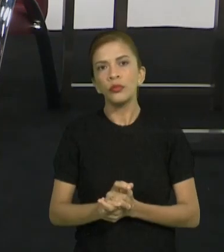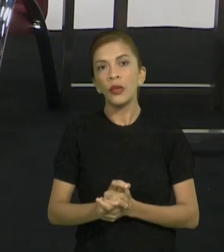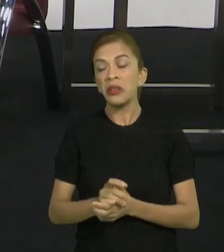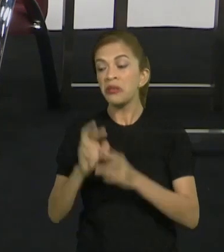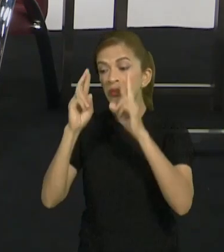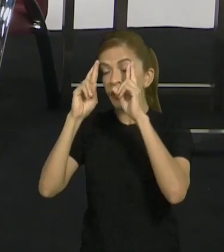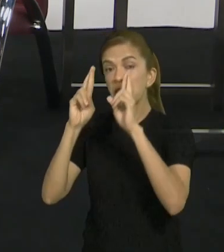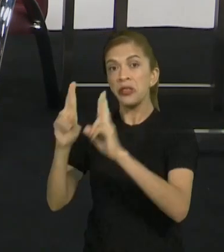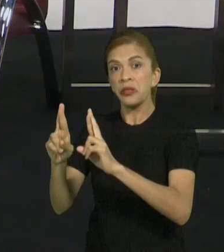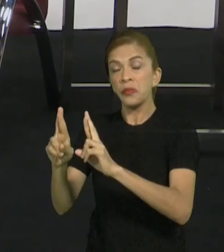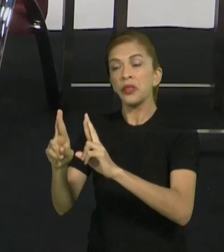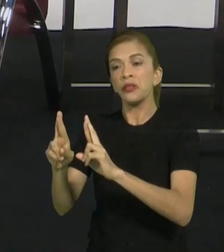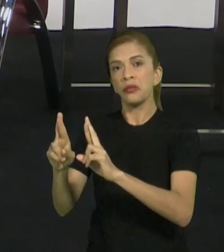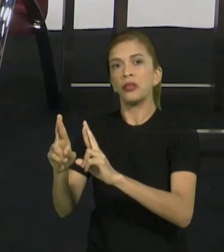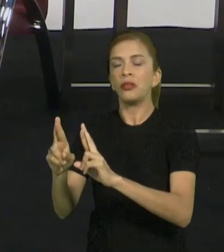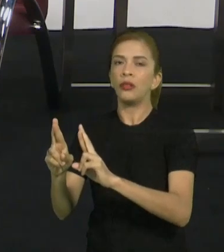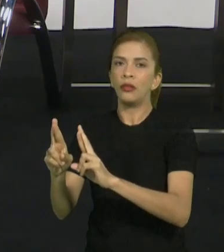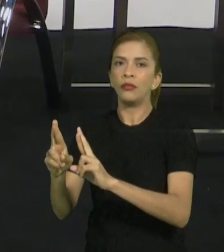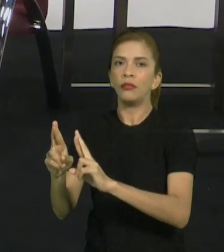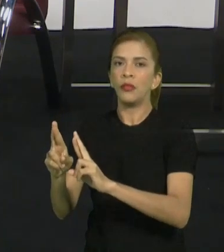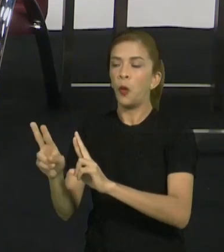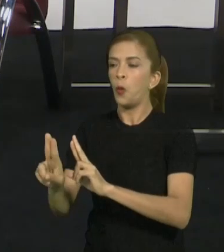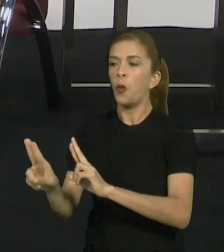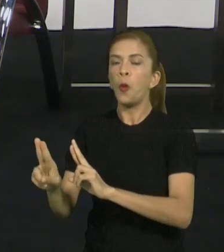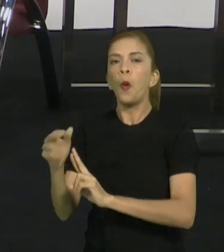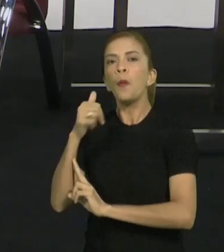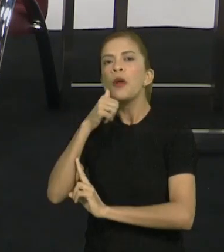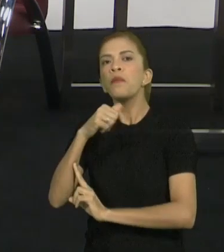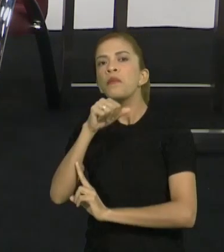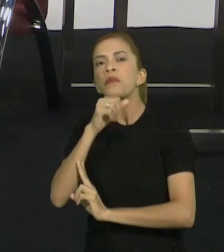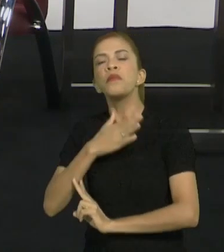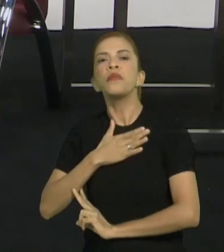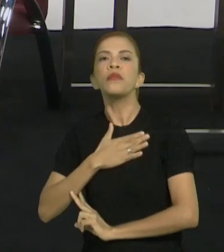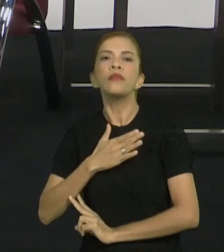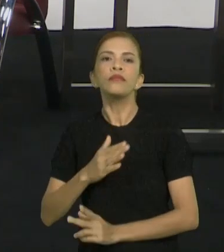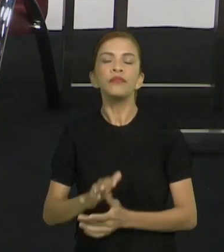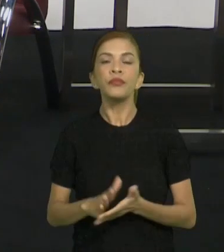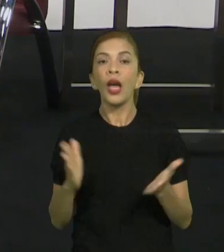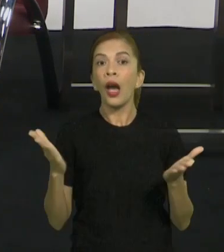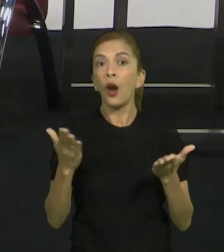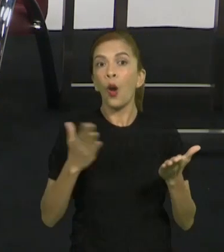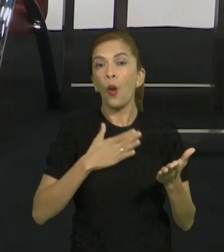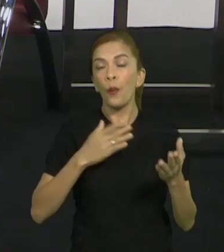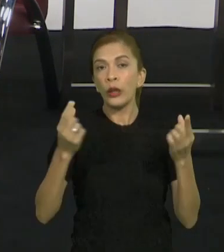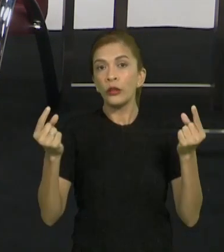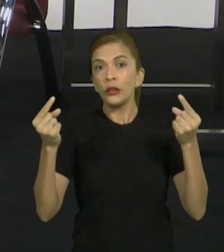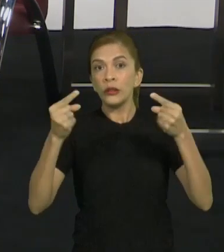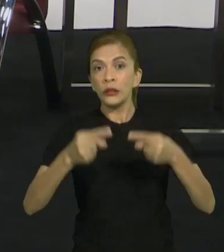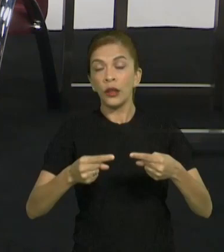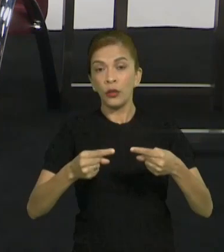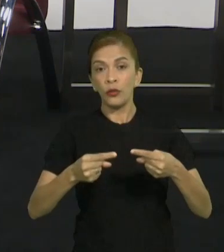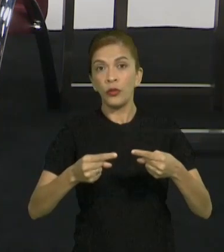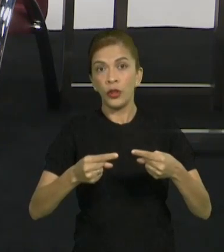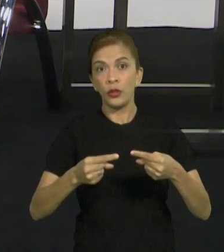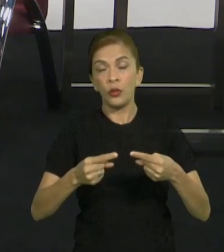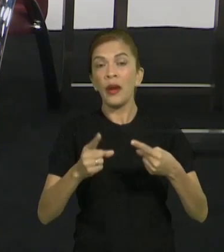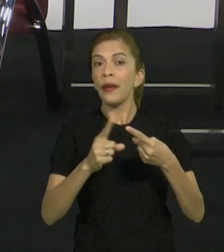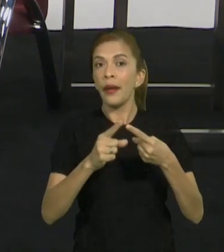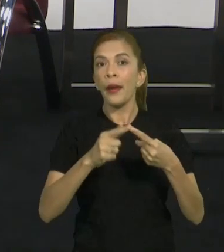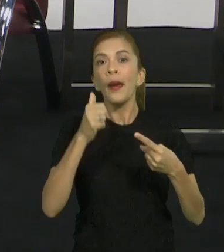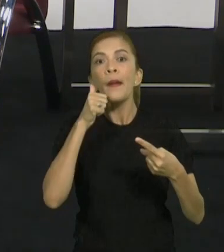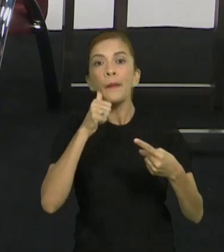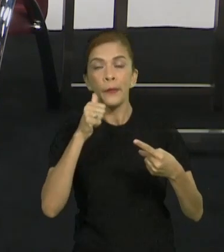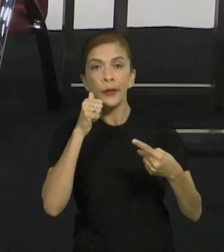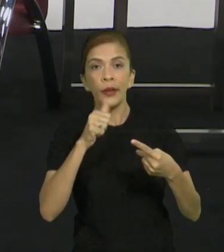dela. E hoje a gente tenta manter, porque agora o meu desafio, além de ser mulher, é de manter